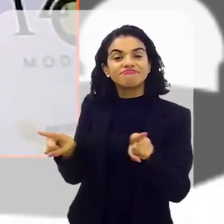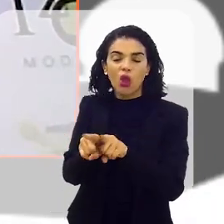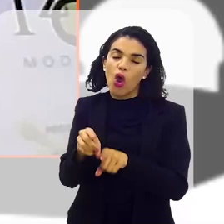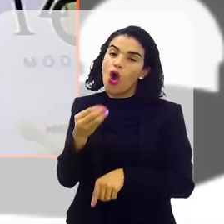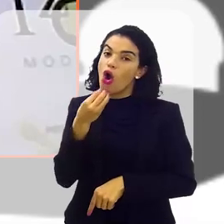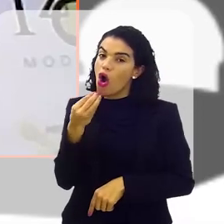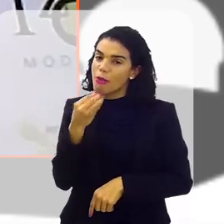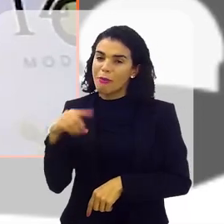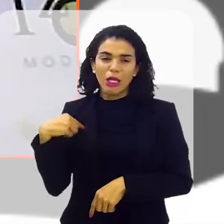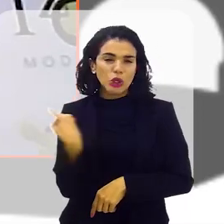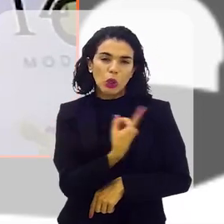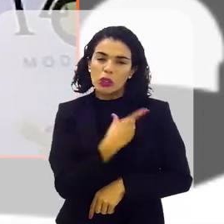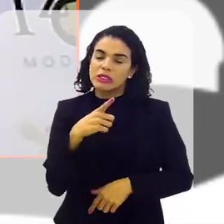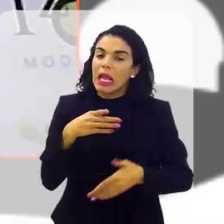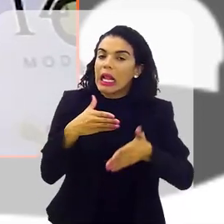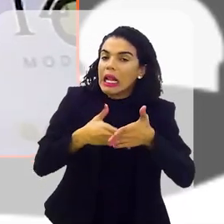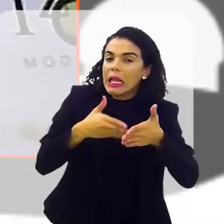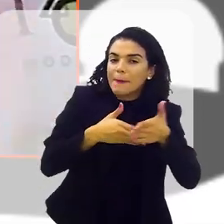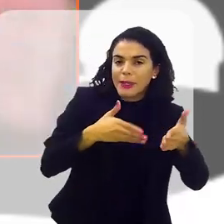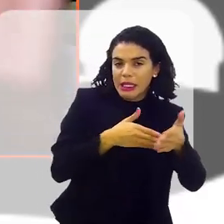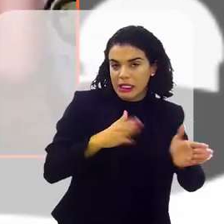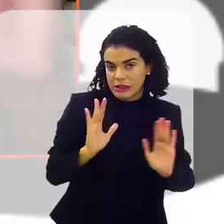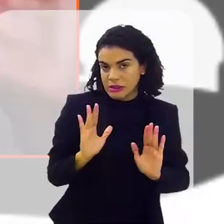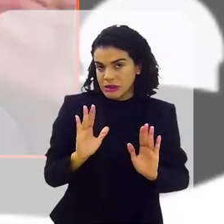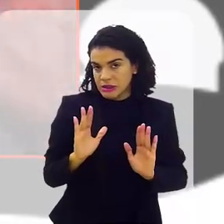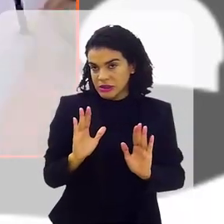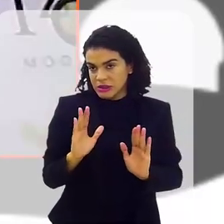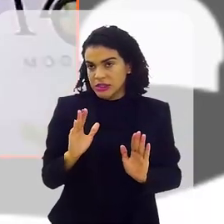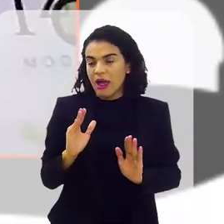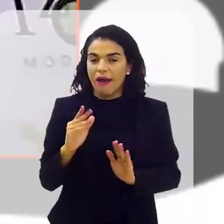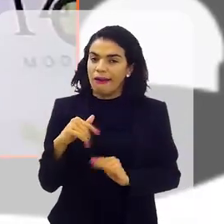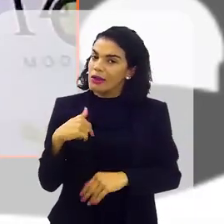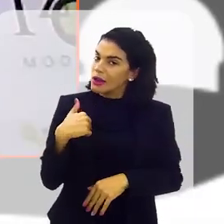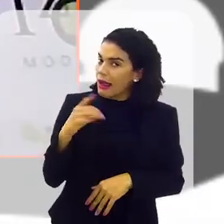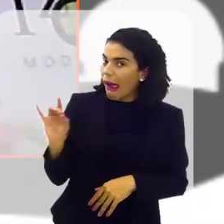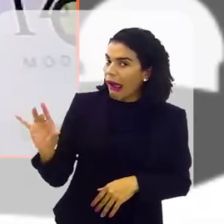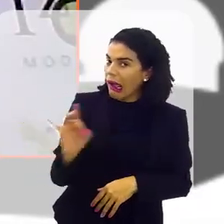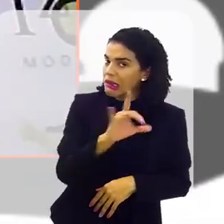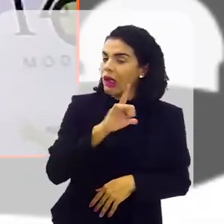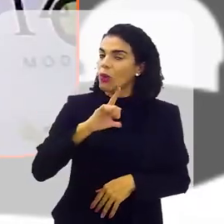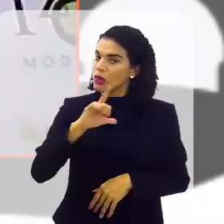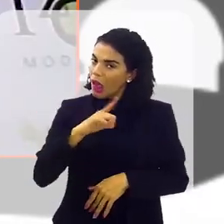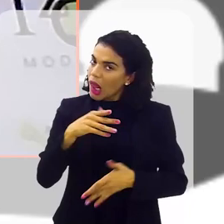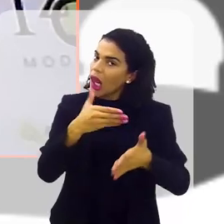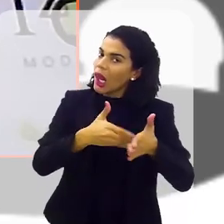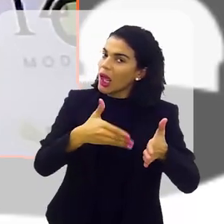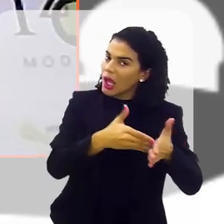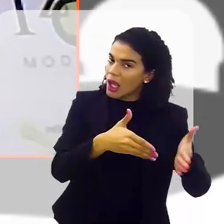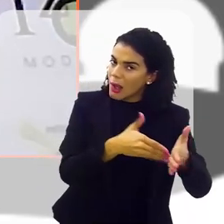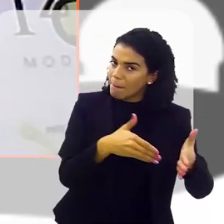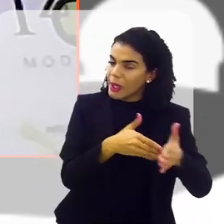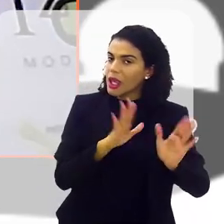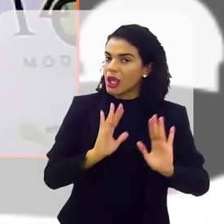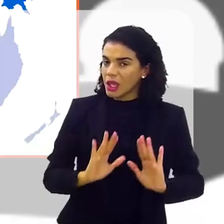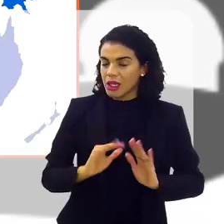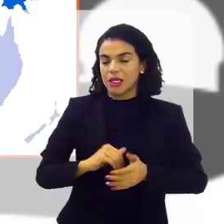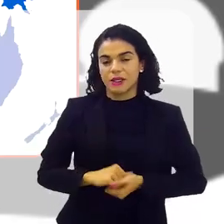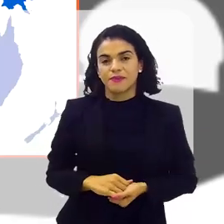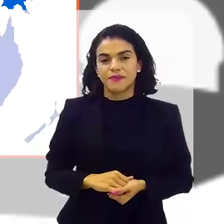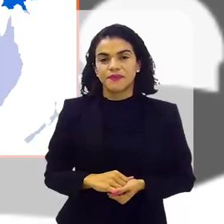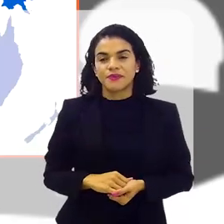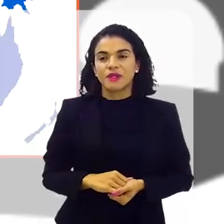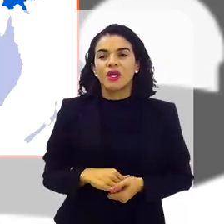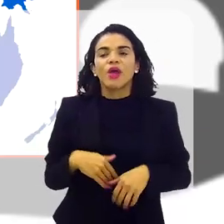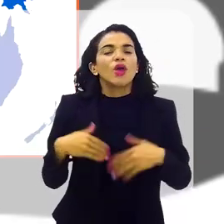do seu limite não esqueçam disso tá eu tô dizendo que eles são super não cada um dentro do seu limite e a gente